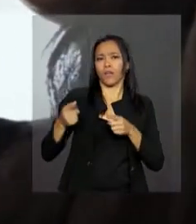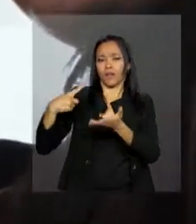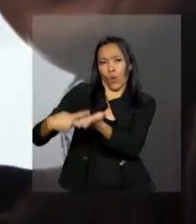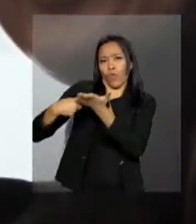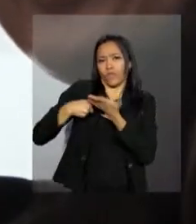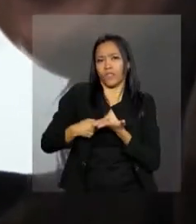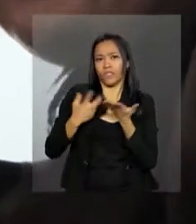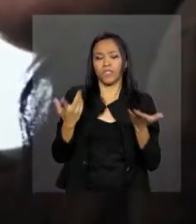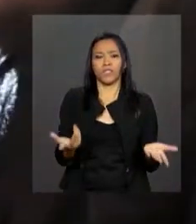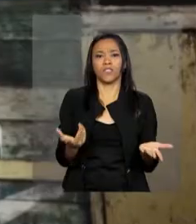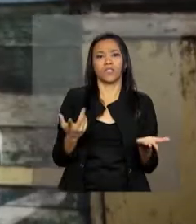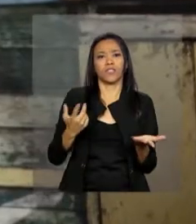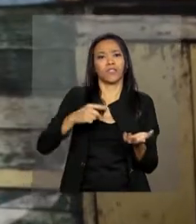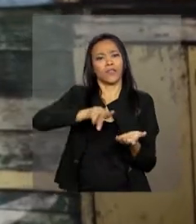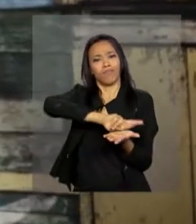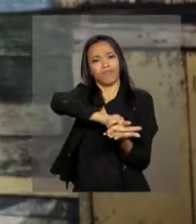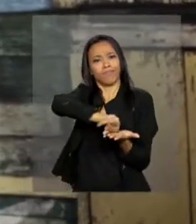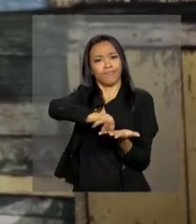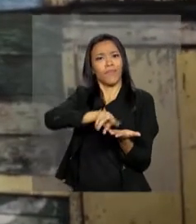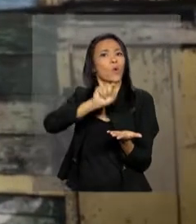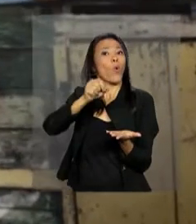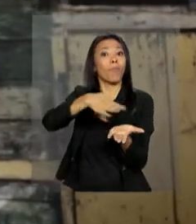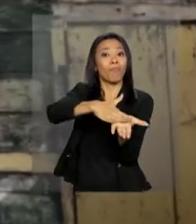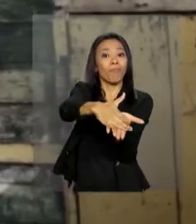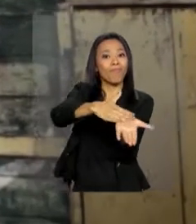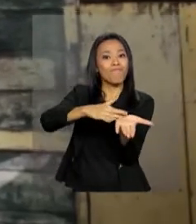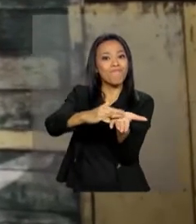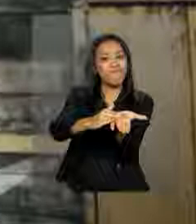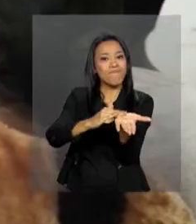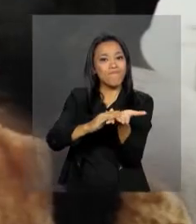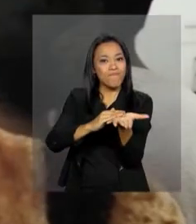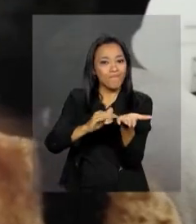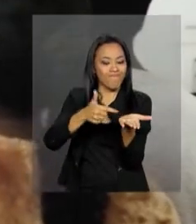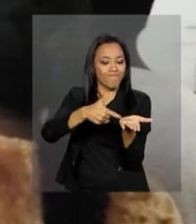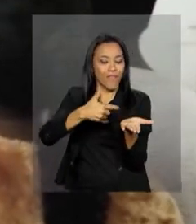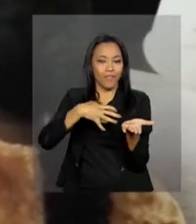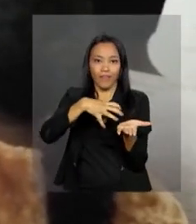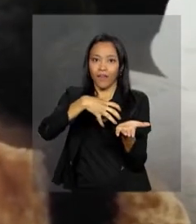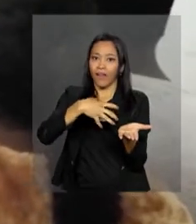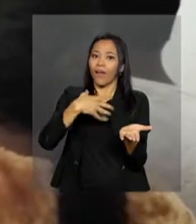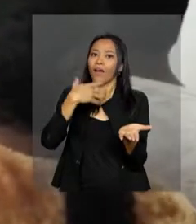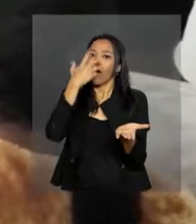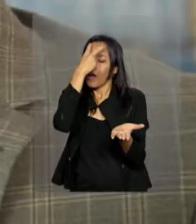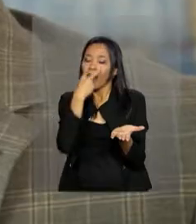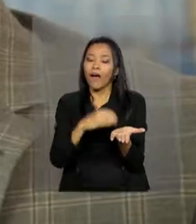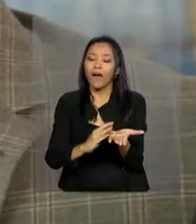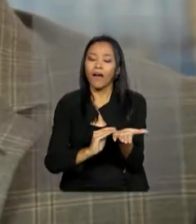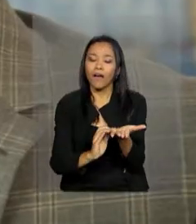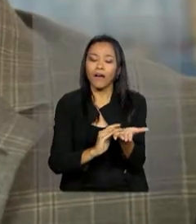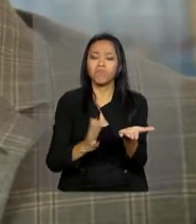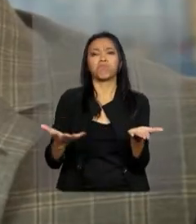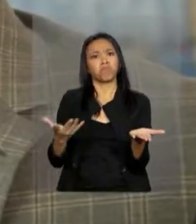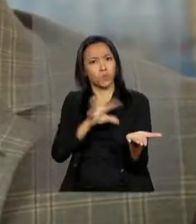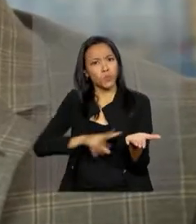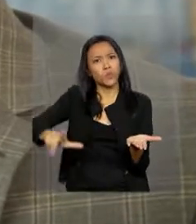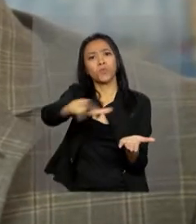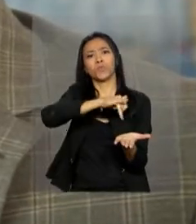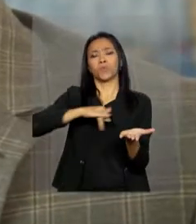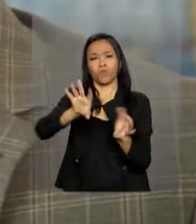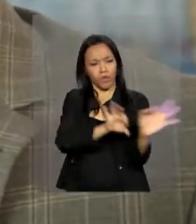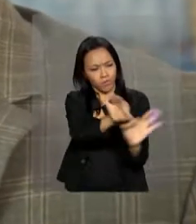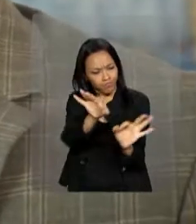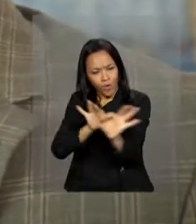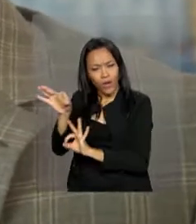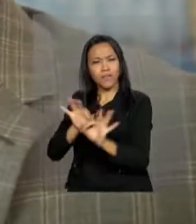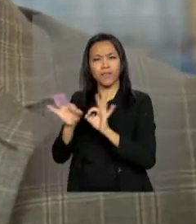material de mall com braile. Então, uma preocupação de que todo o processo da exposição fosse